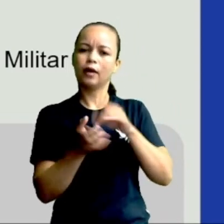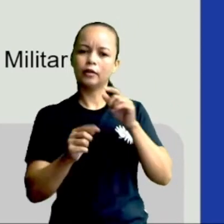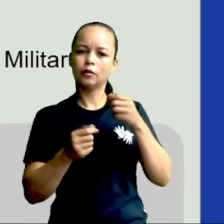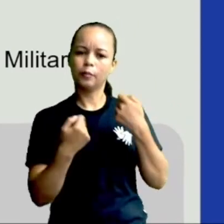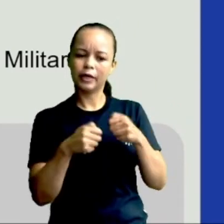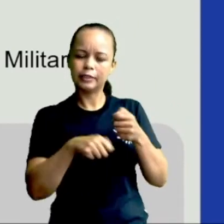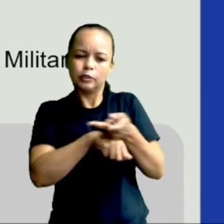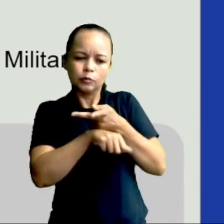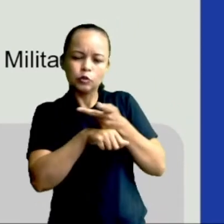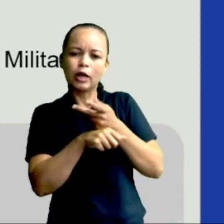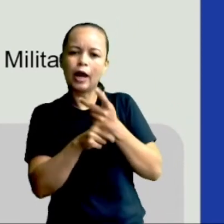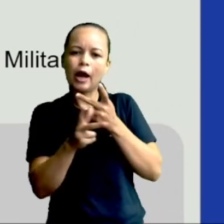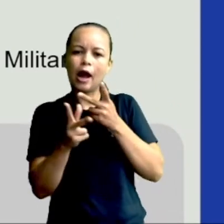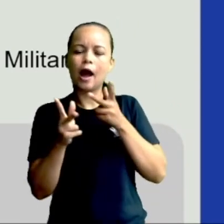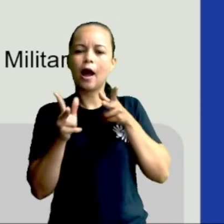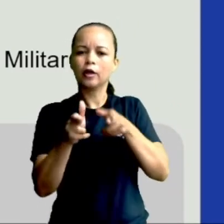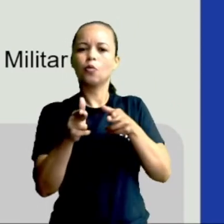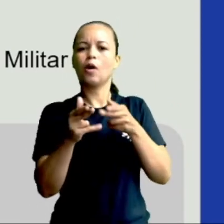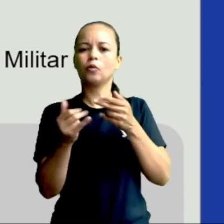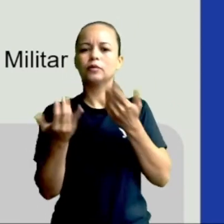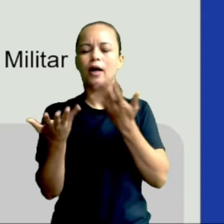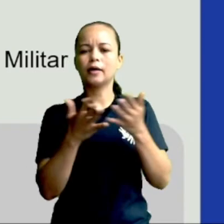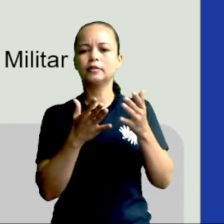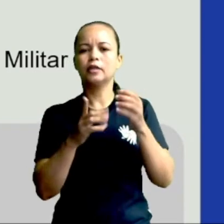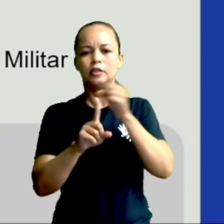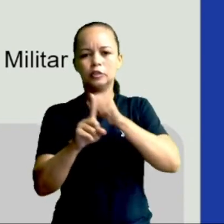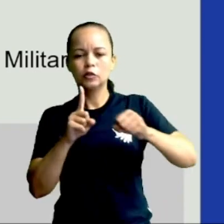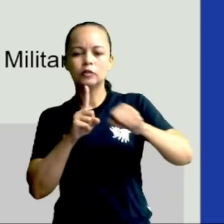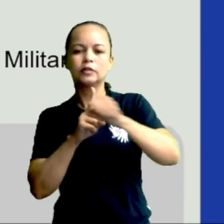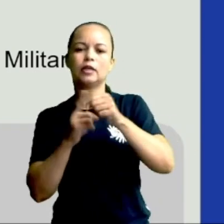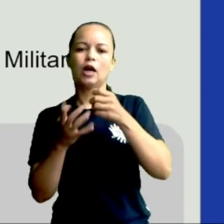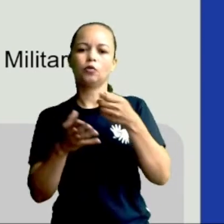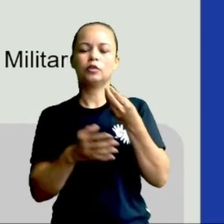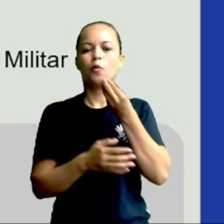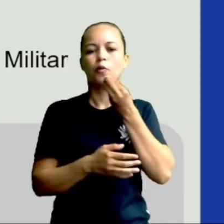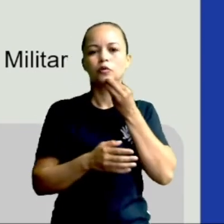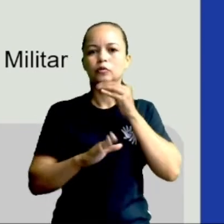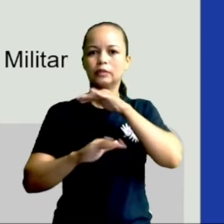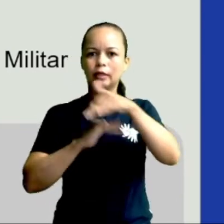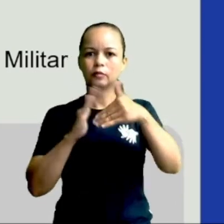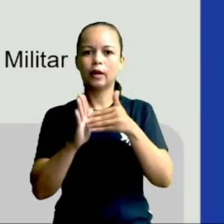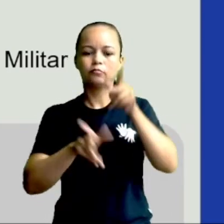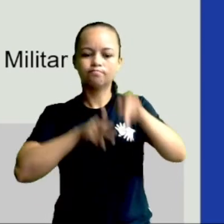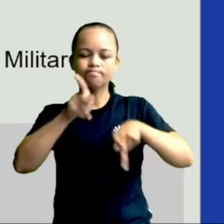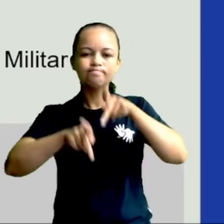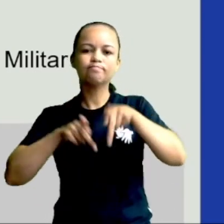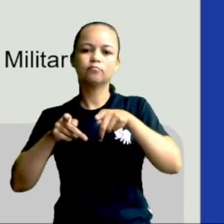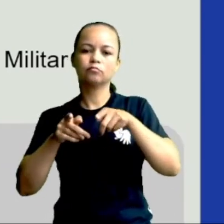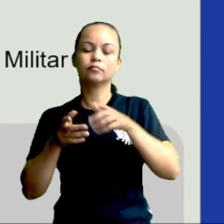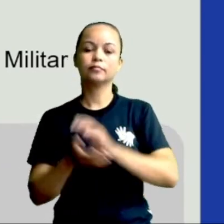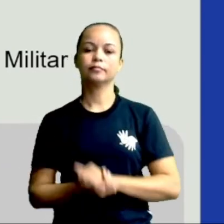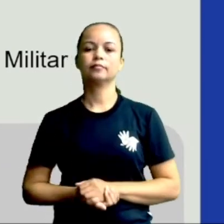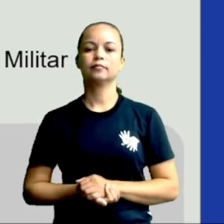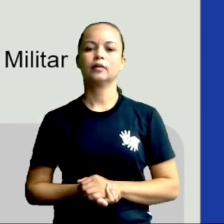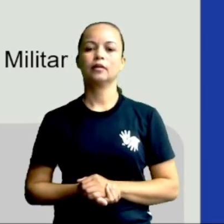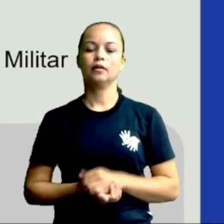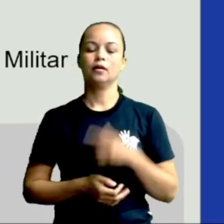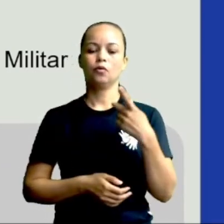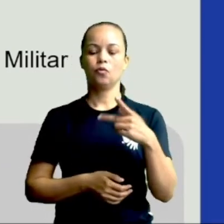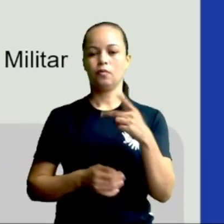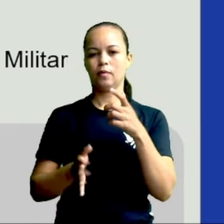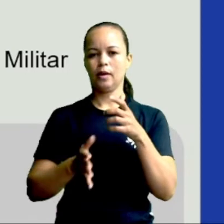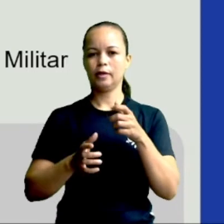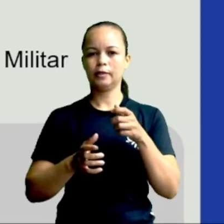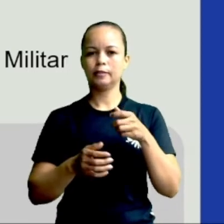busca mesmo da igualdade social, igualdade de direitos e de oportunidades para todos, E aí, com essa ameaça,